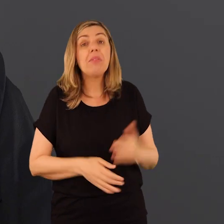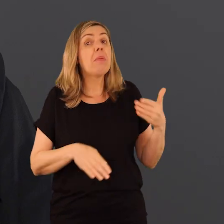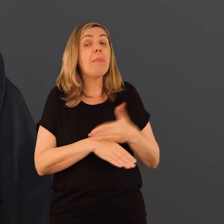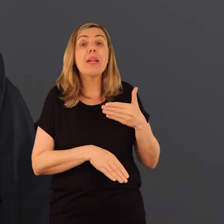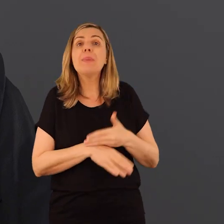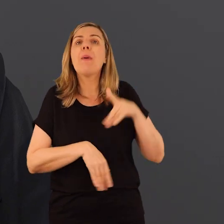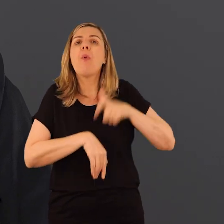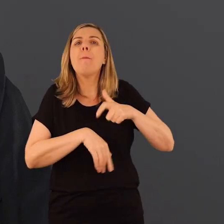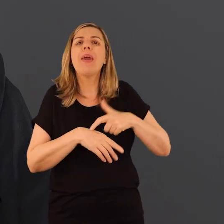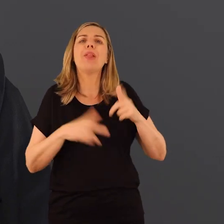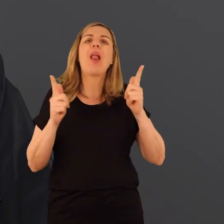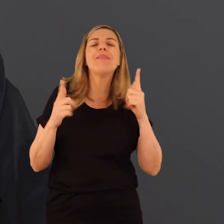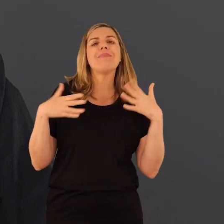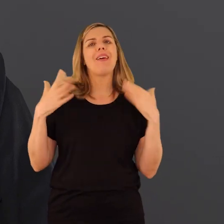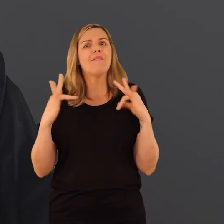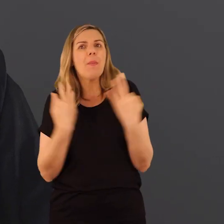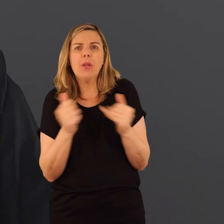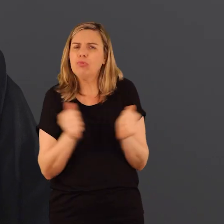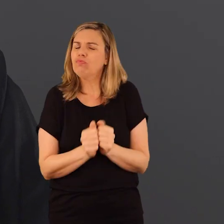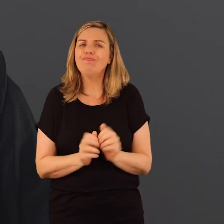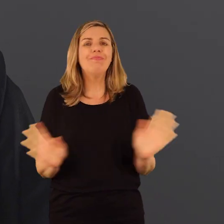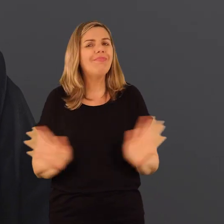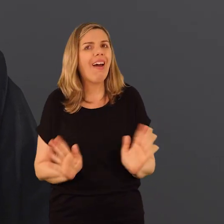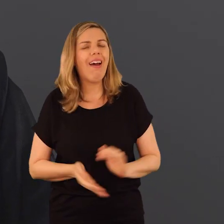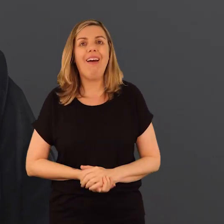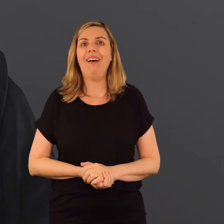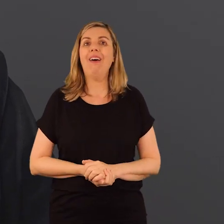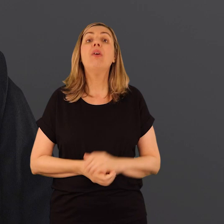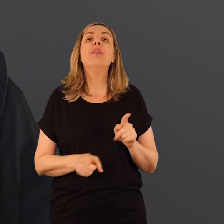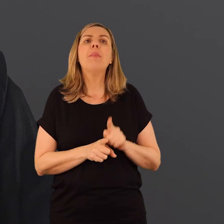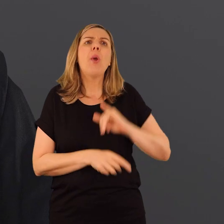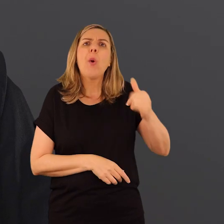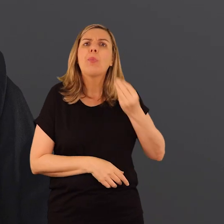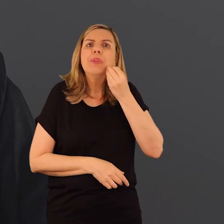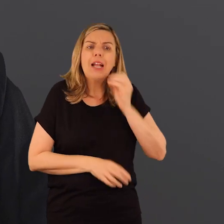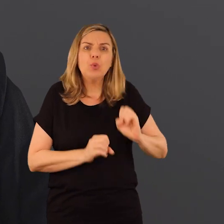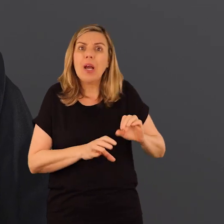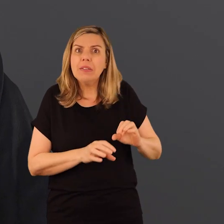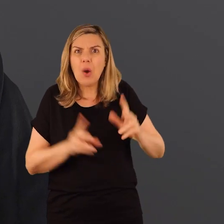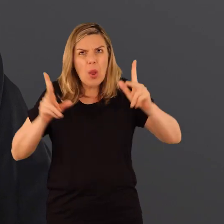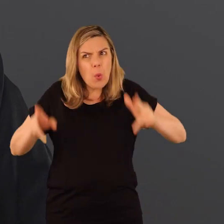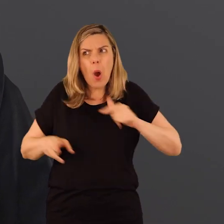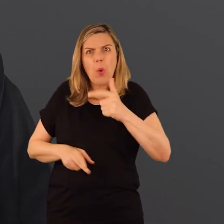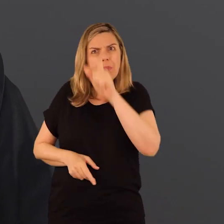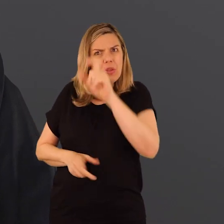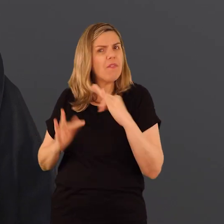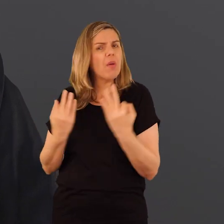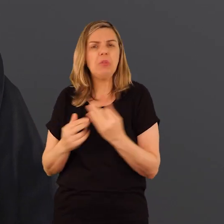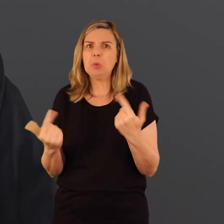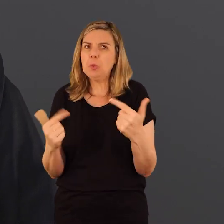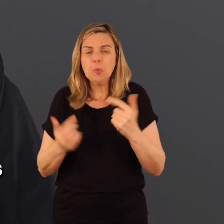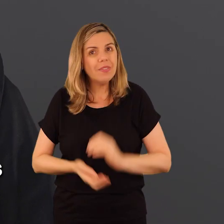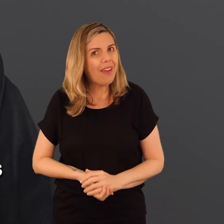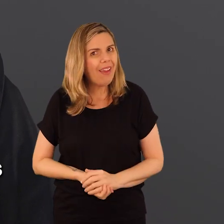dos momentos de lazer dessa família, não tiveram as mesmas oportunidades educacionais que os demais membros da família